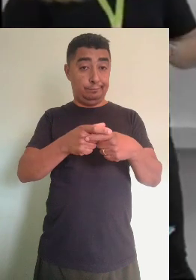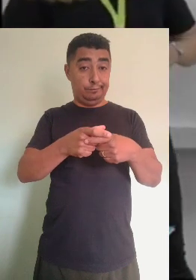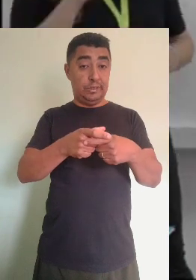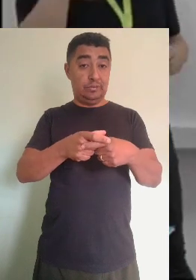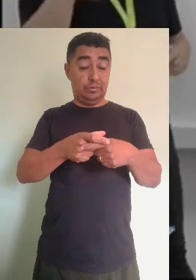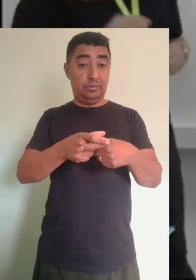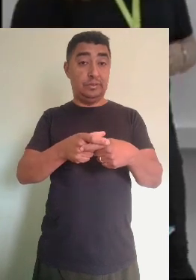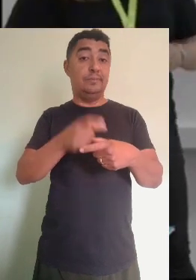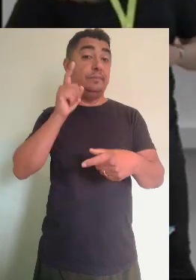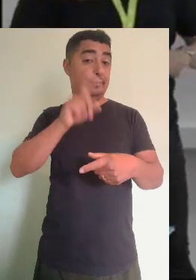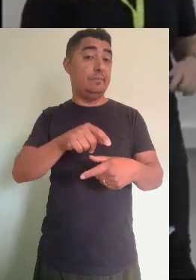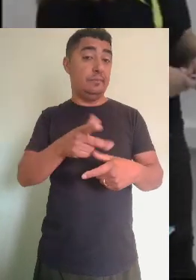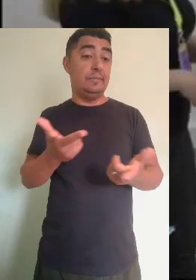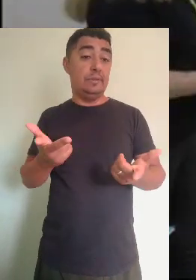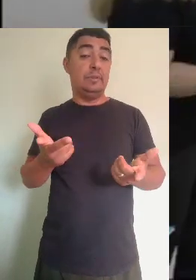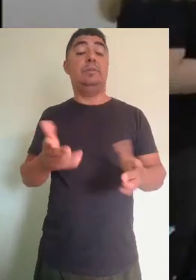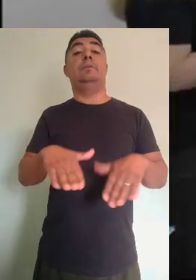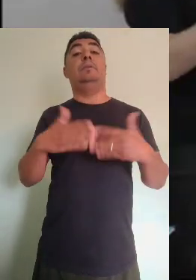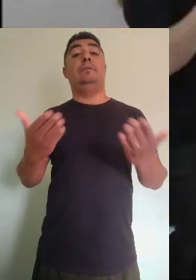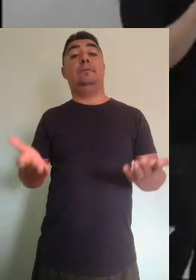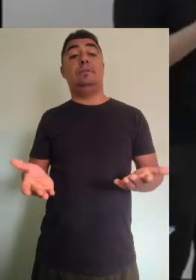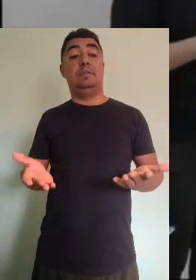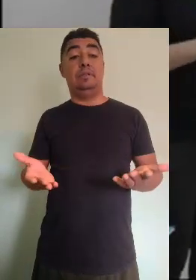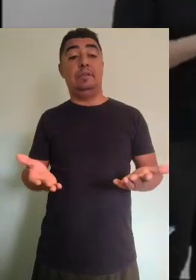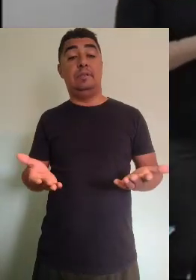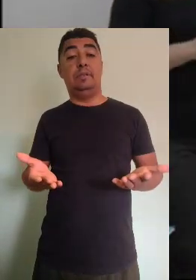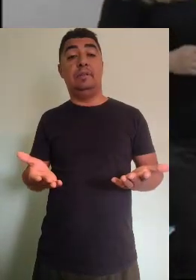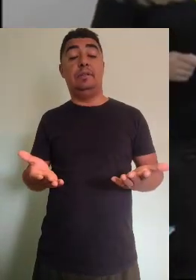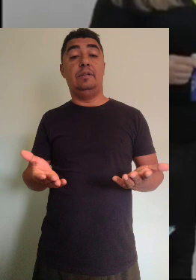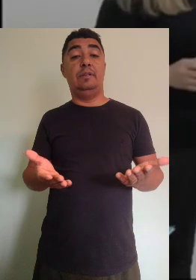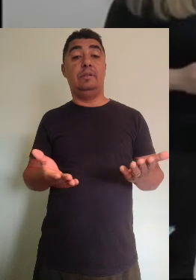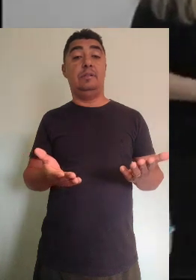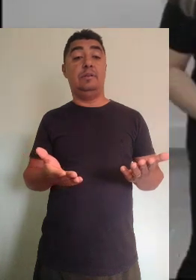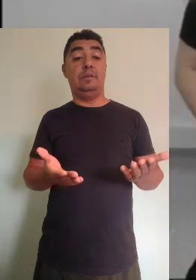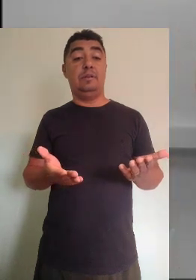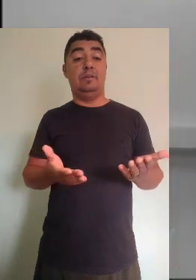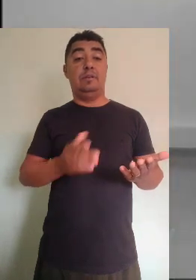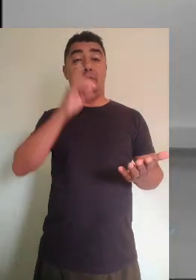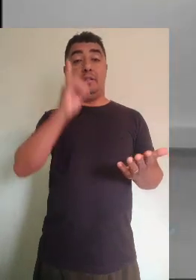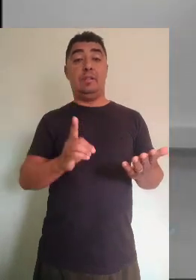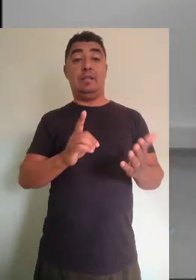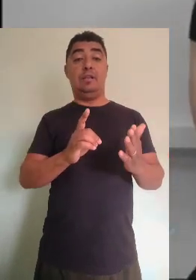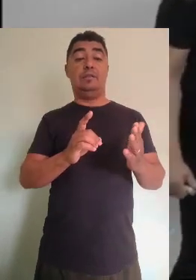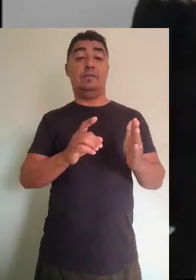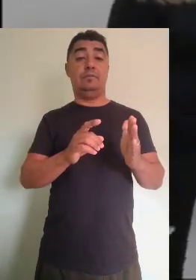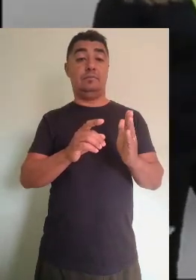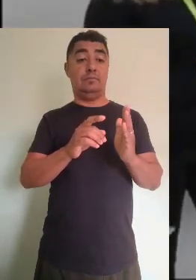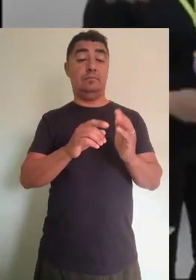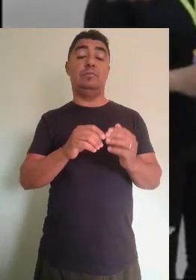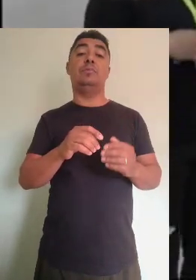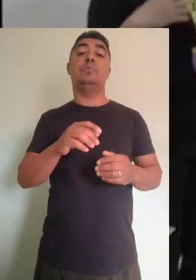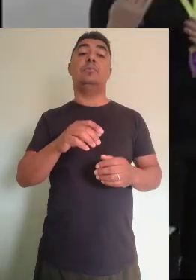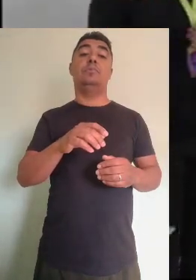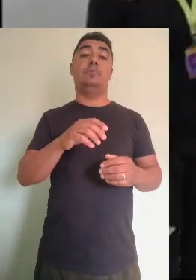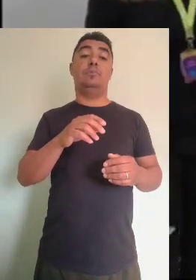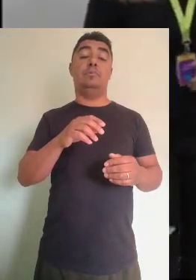políticos? Minúscula, né? Então, por isso que a Declaração dos Direitos do Homem e do Cidadão, ela